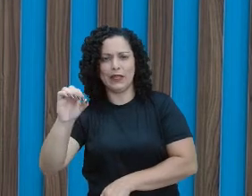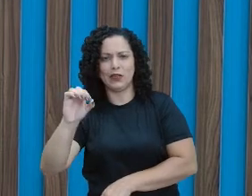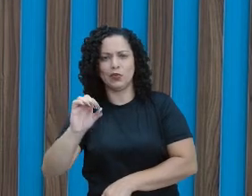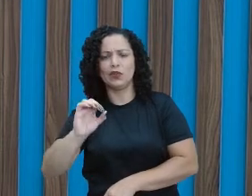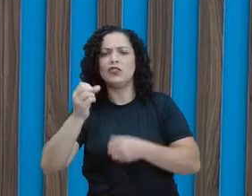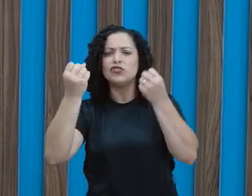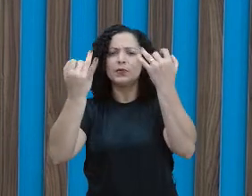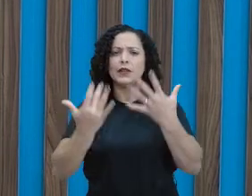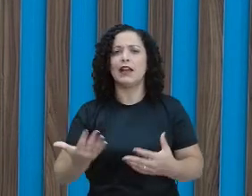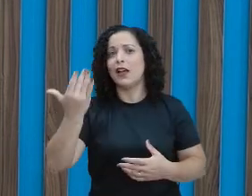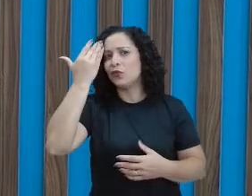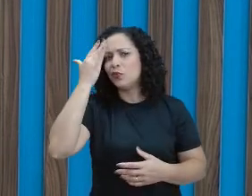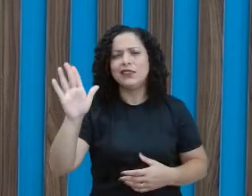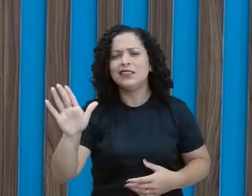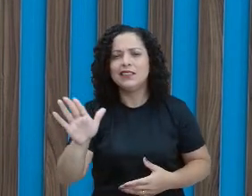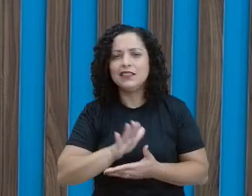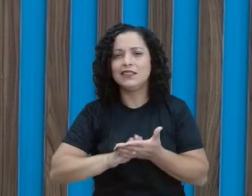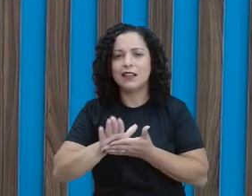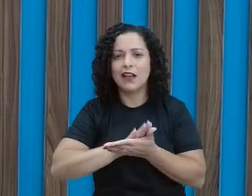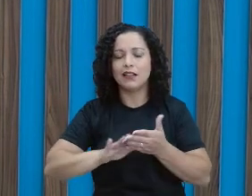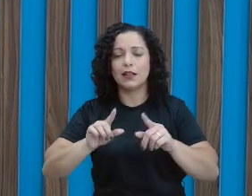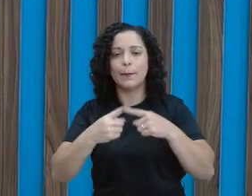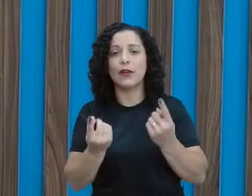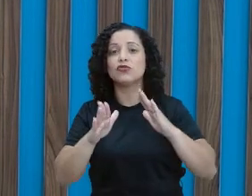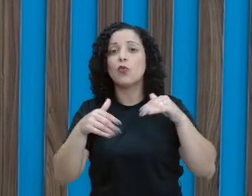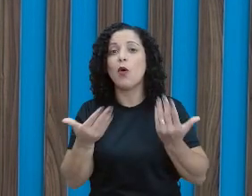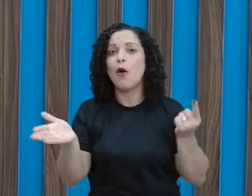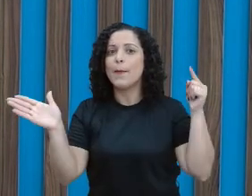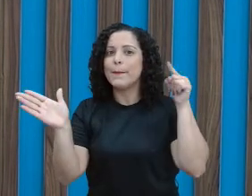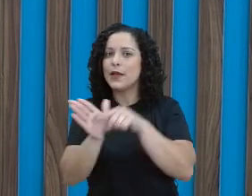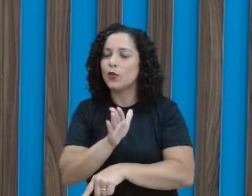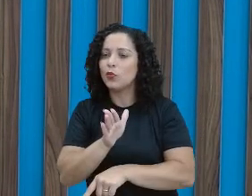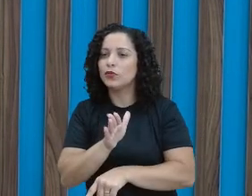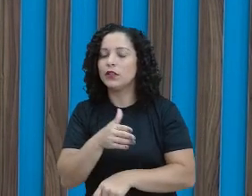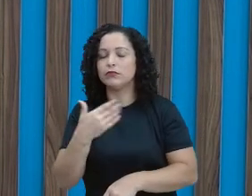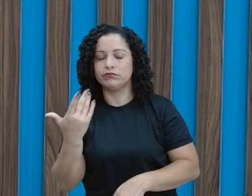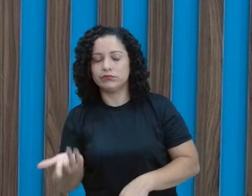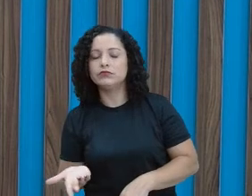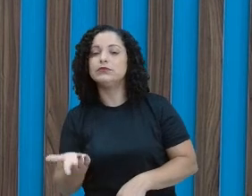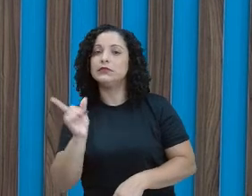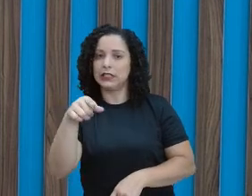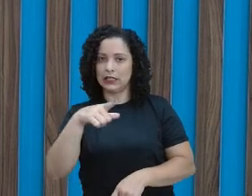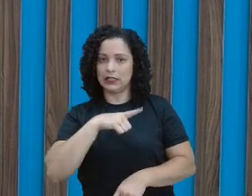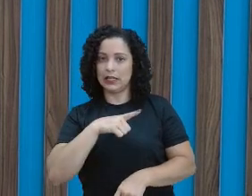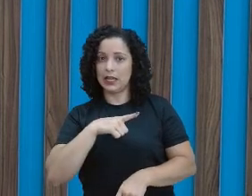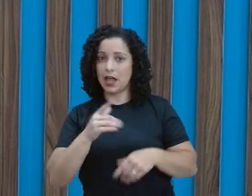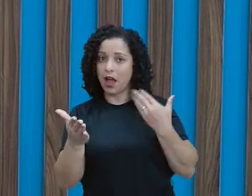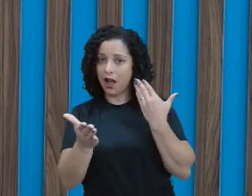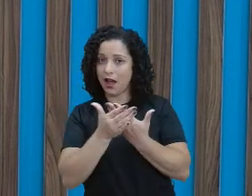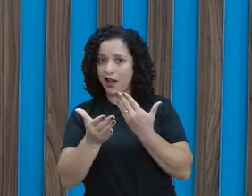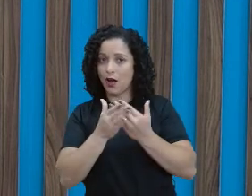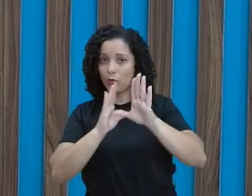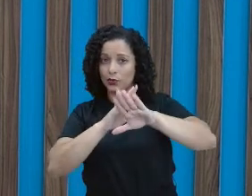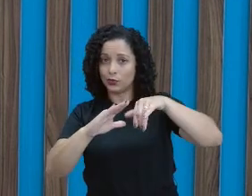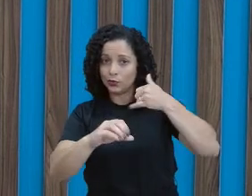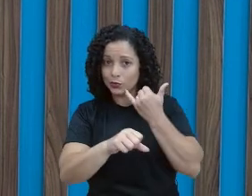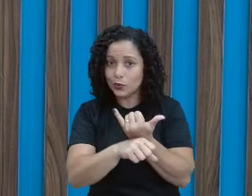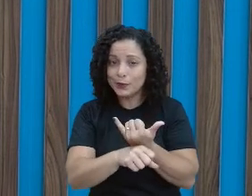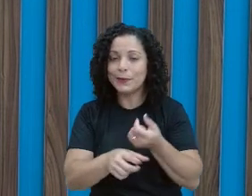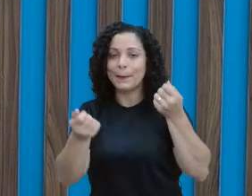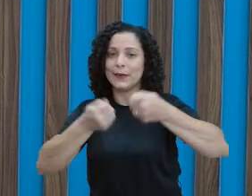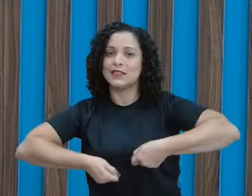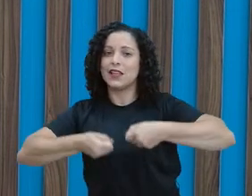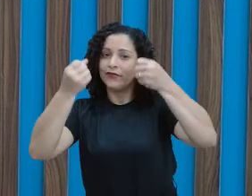entendi, mas ele não diz a pergunta. Então, Pedro, assiste nossa aula que está disponível também no YouTube, tá certo? Eu precisava